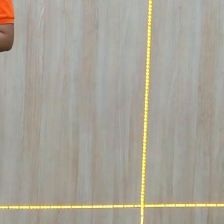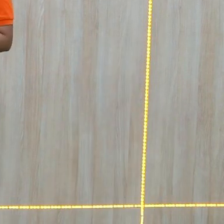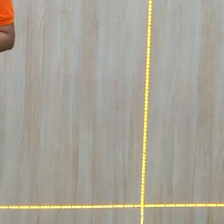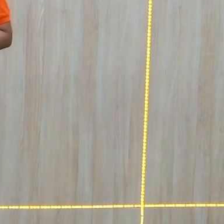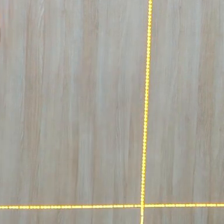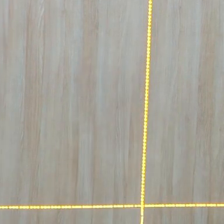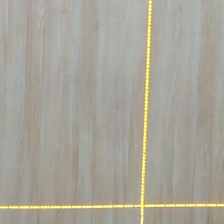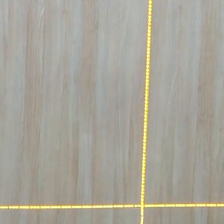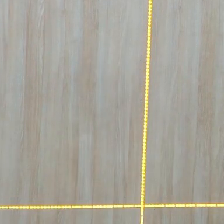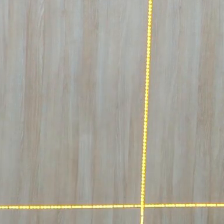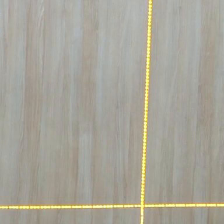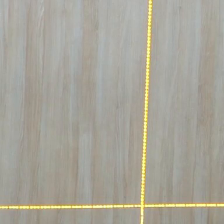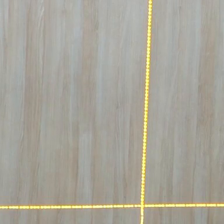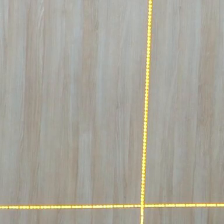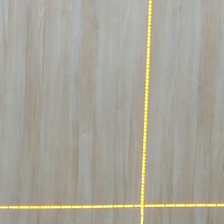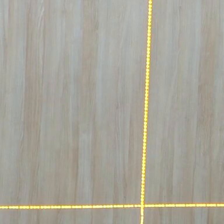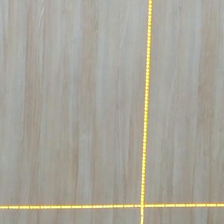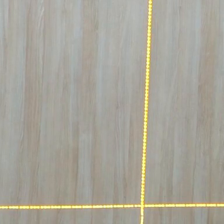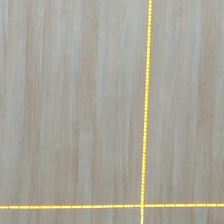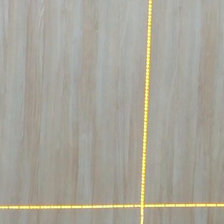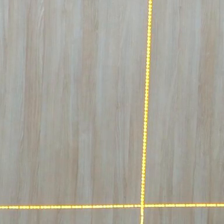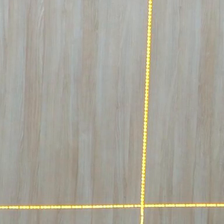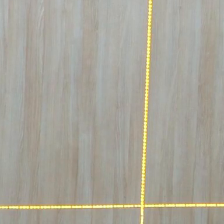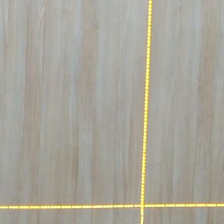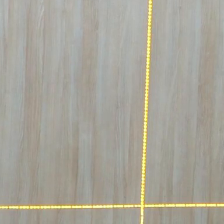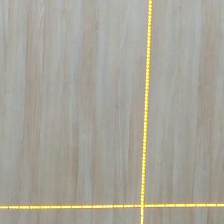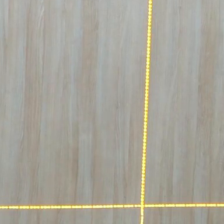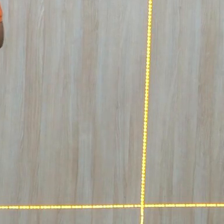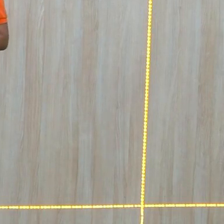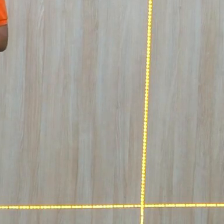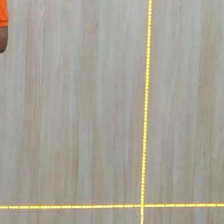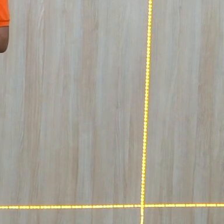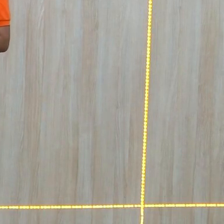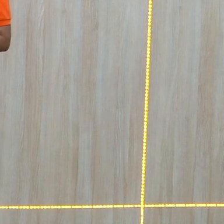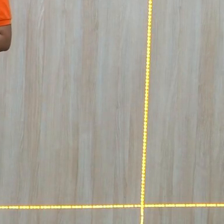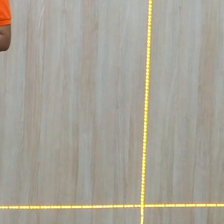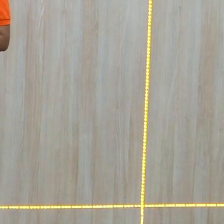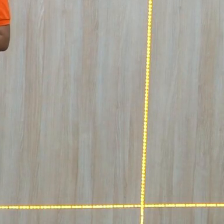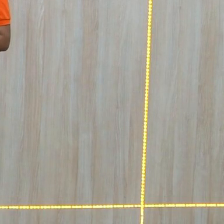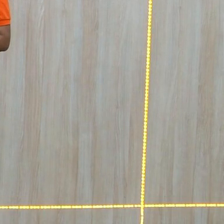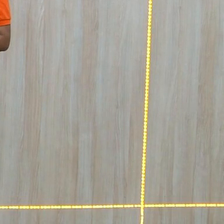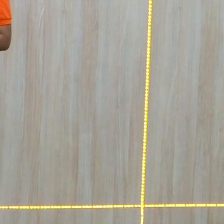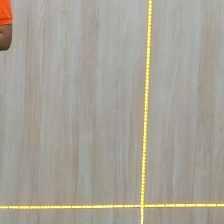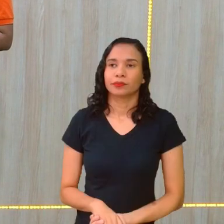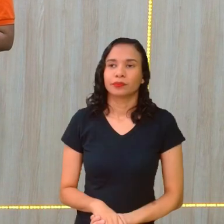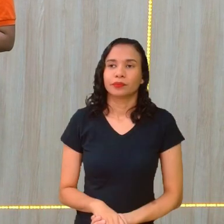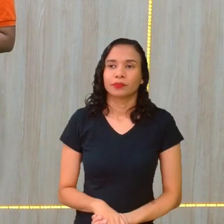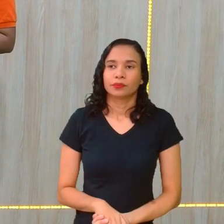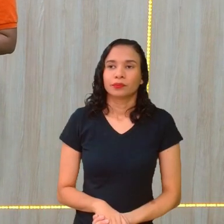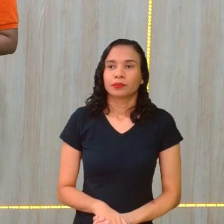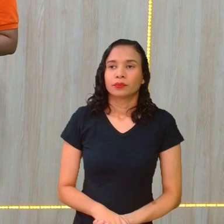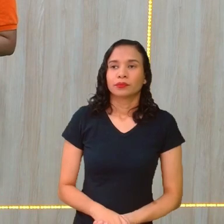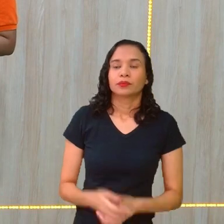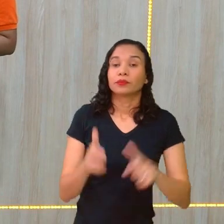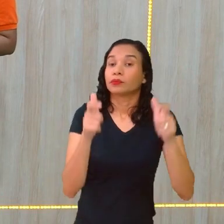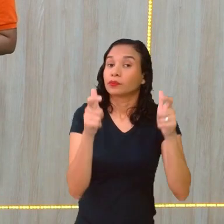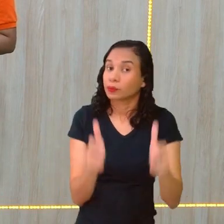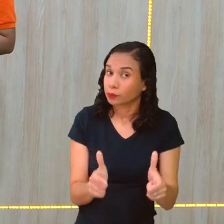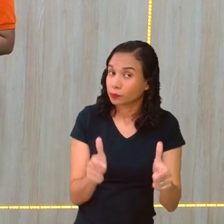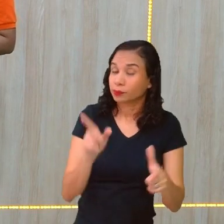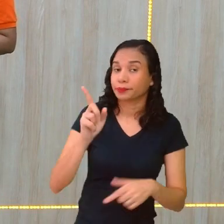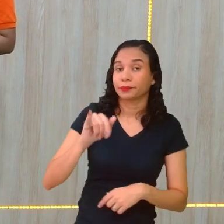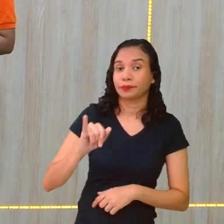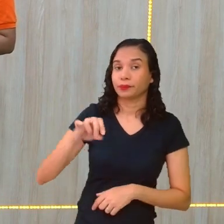Então, é o ontem da data em que a notícia foi colocada no jornal. A gente tem o onde, que